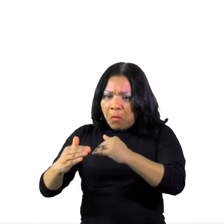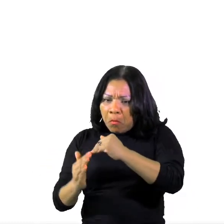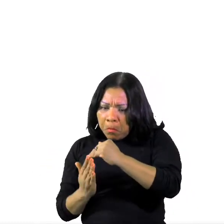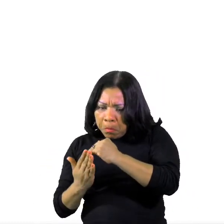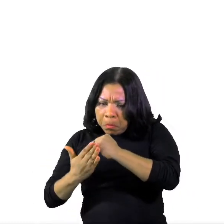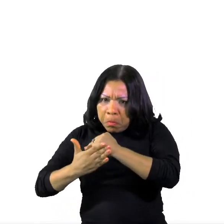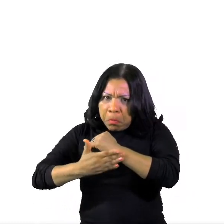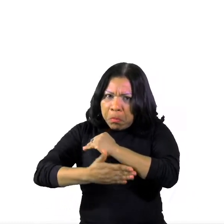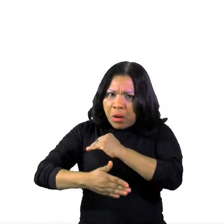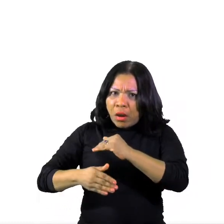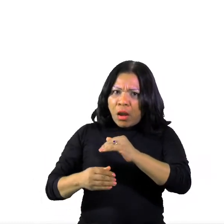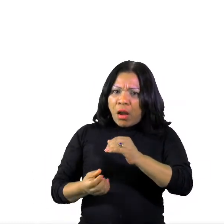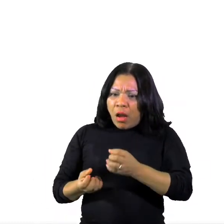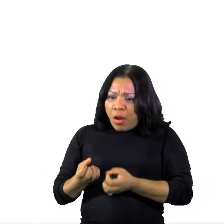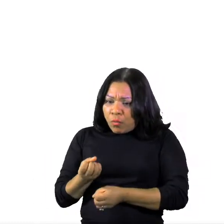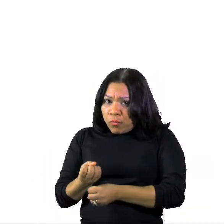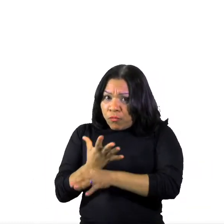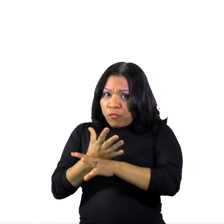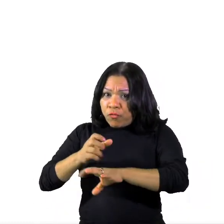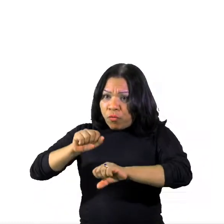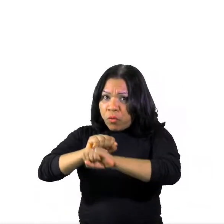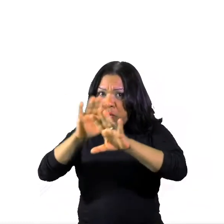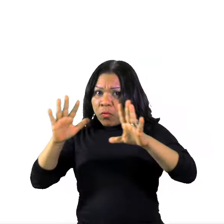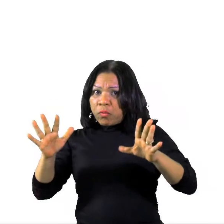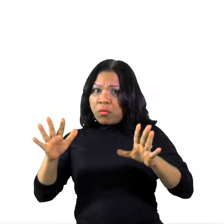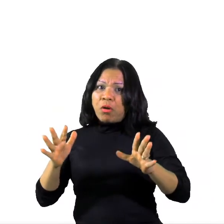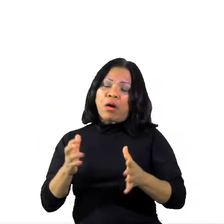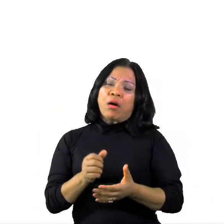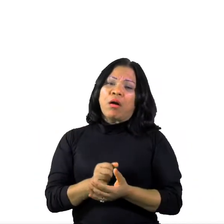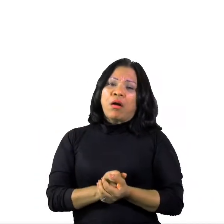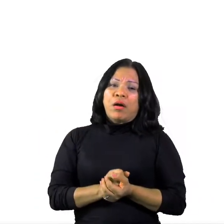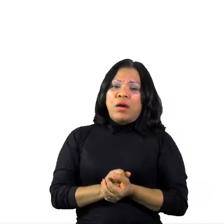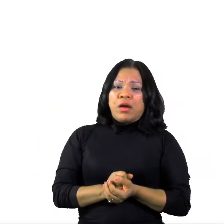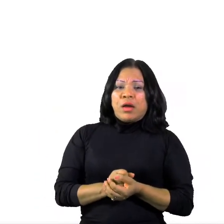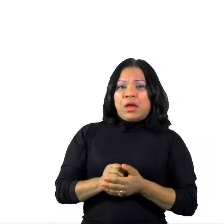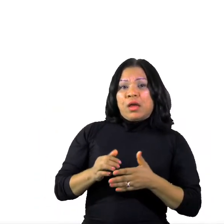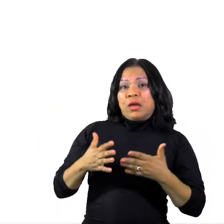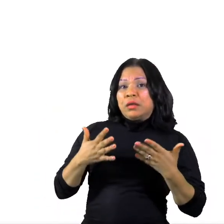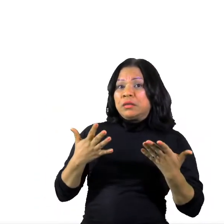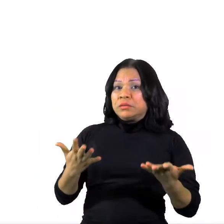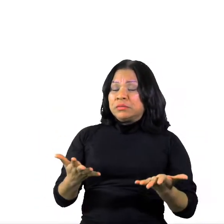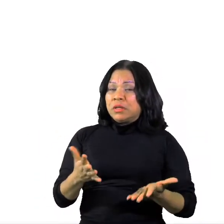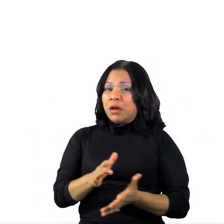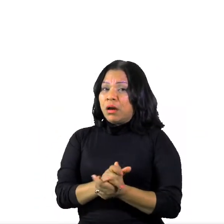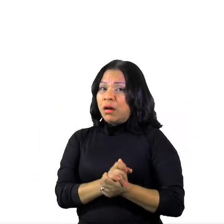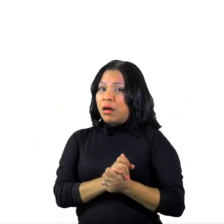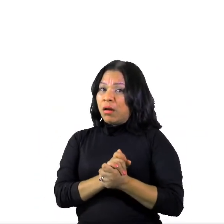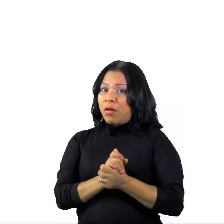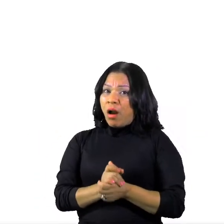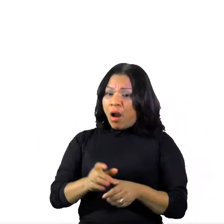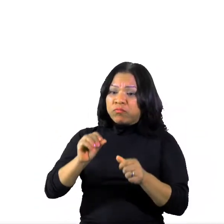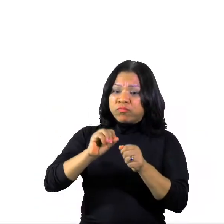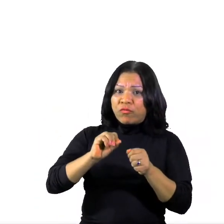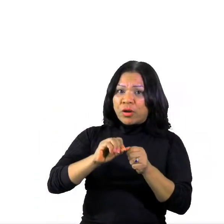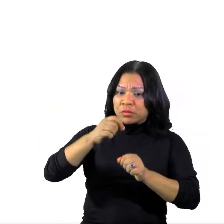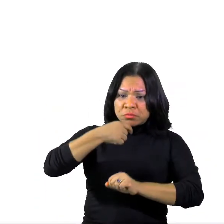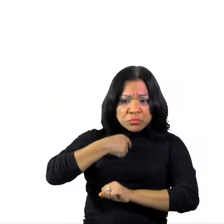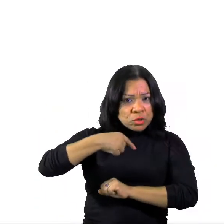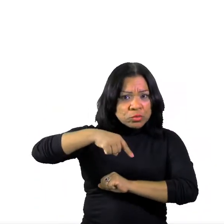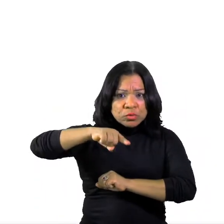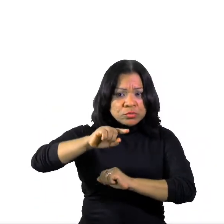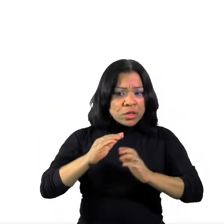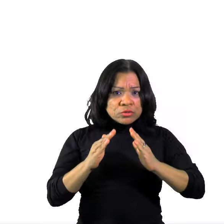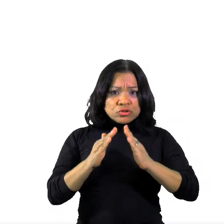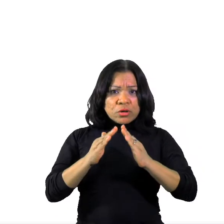nada. Tudo isso fazia com que não saíssemos sós de casa. Sempre que saíamos, era